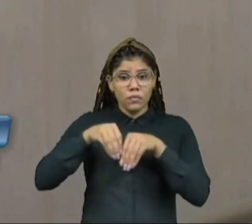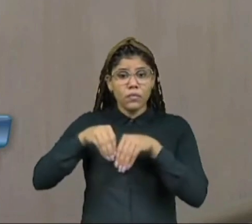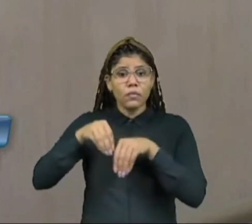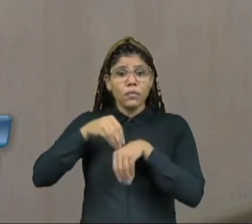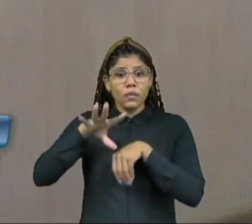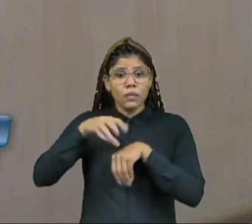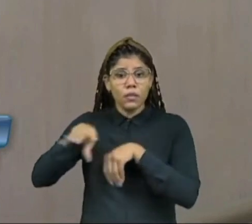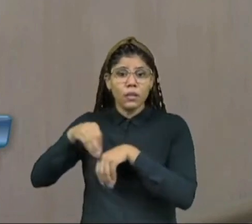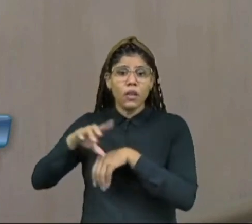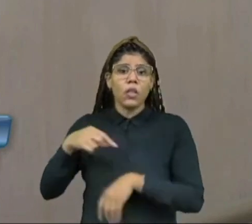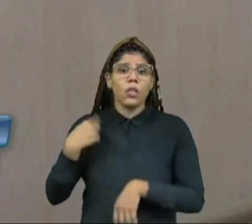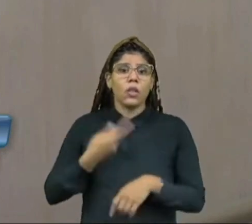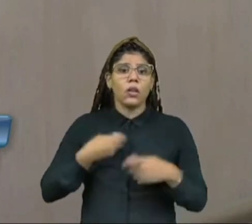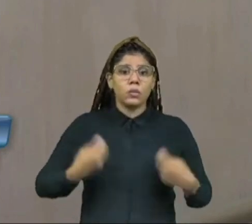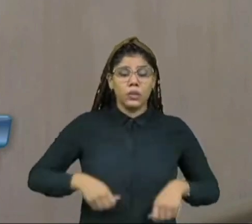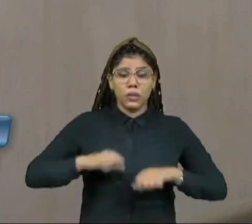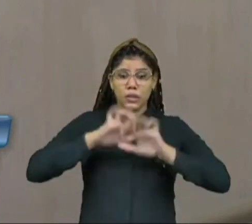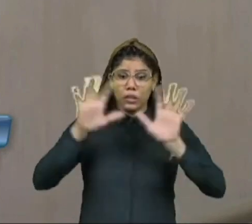transparência.